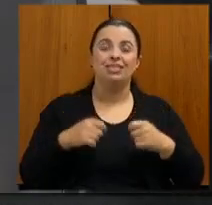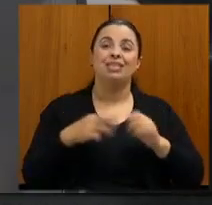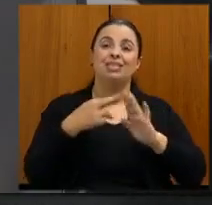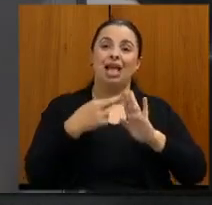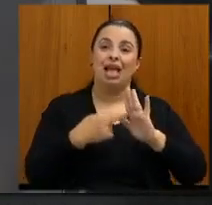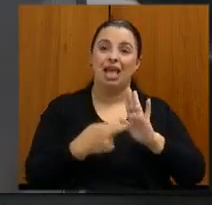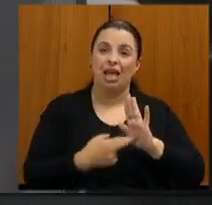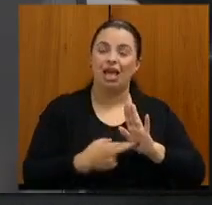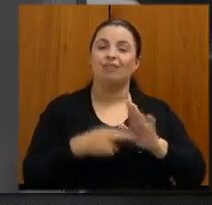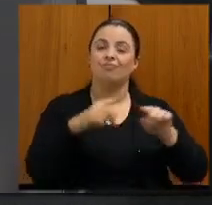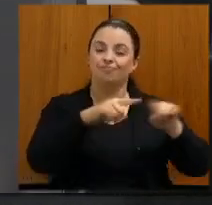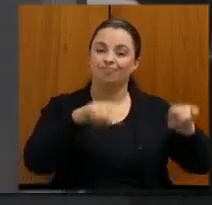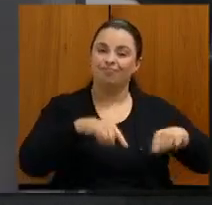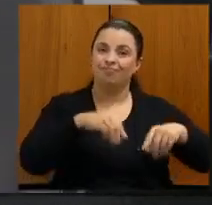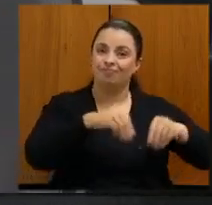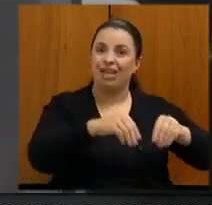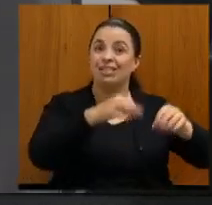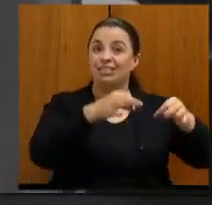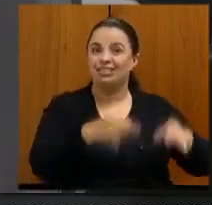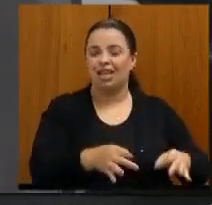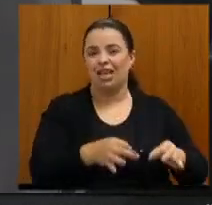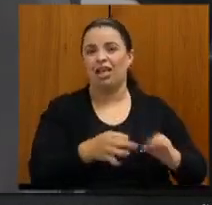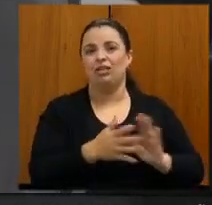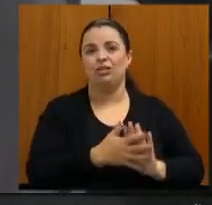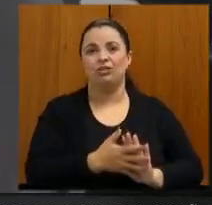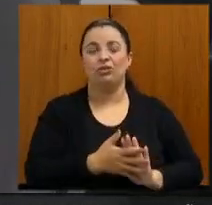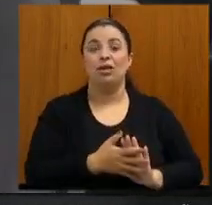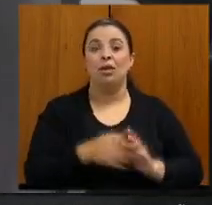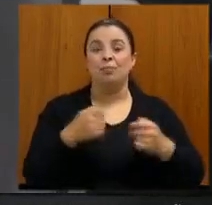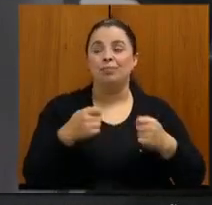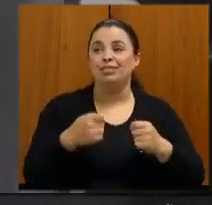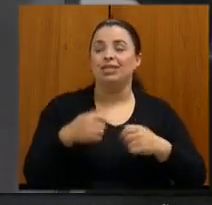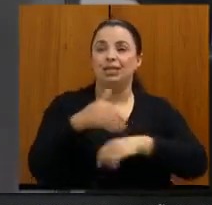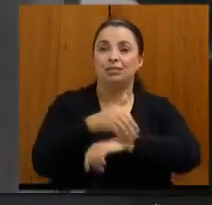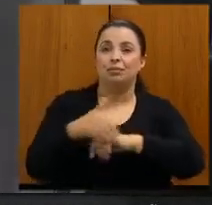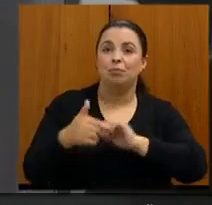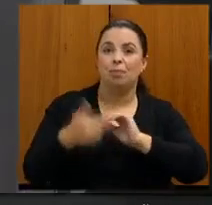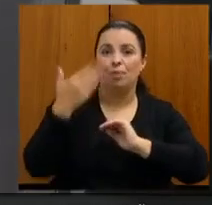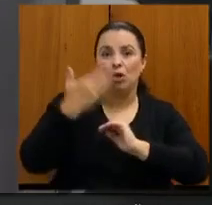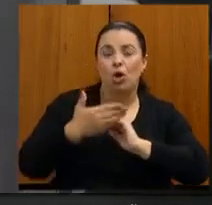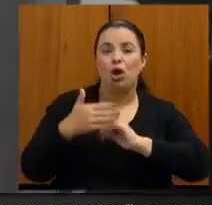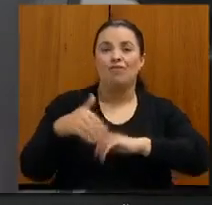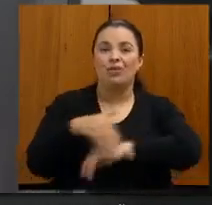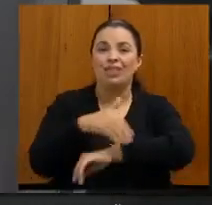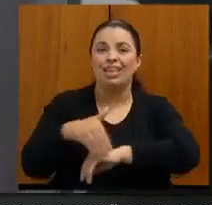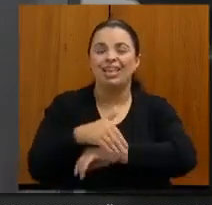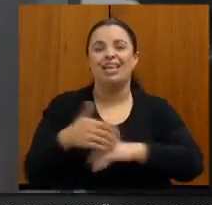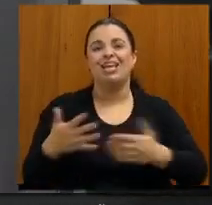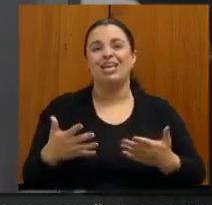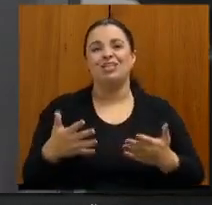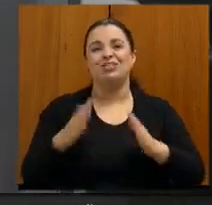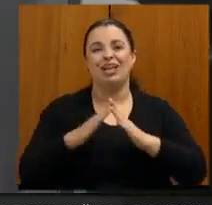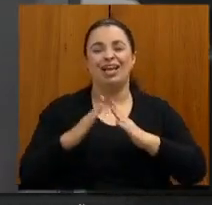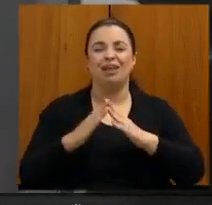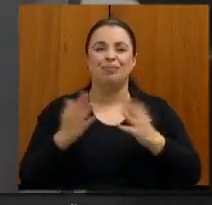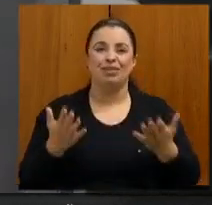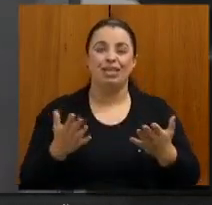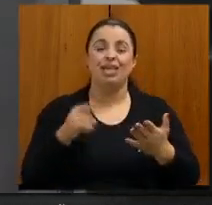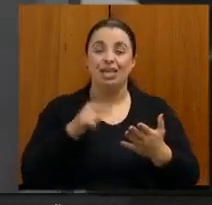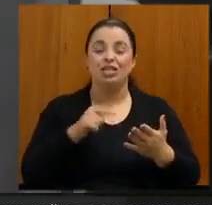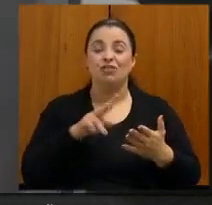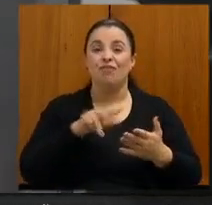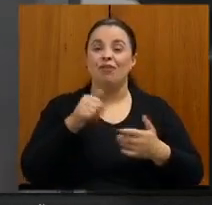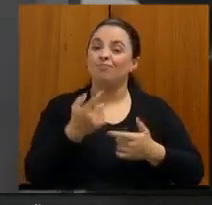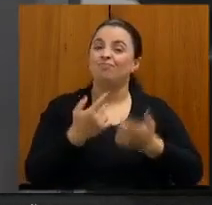regularização fundiária é o endereço o endereço para o emprego nós precisamos avançar E aí talvez é